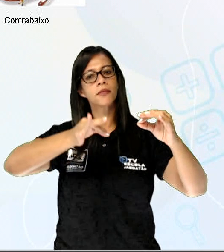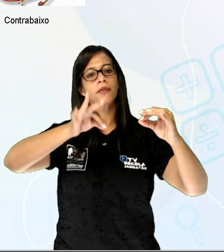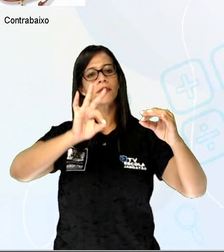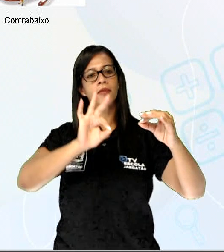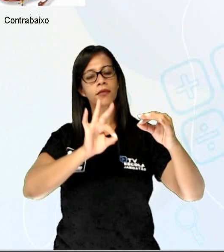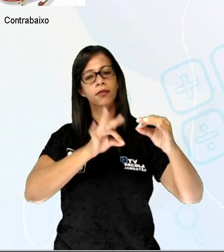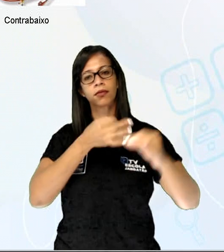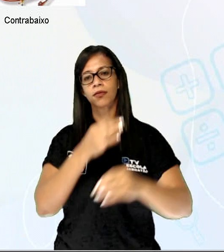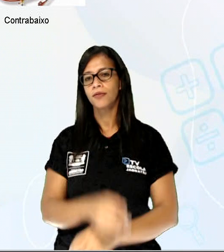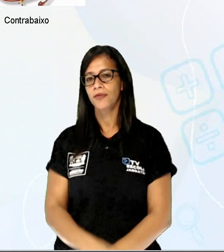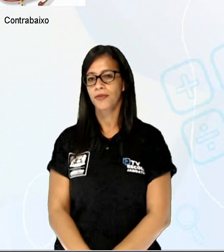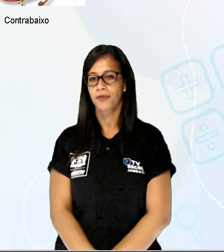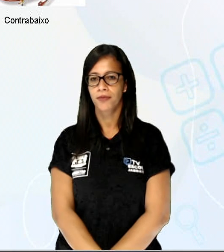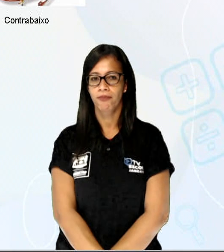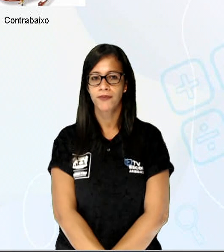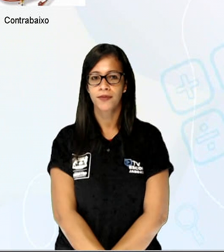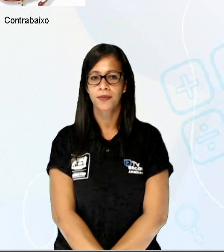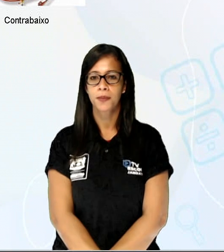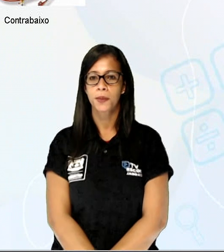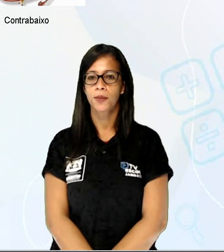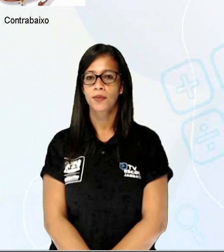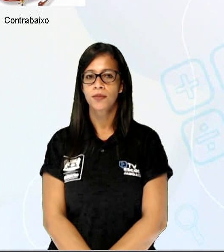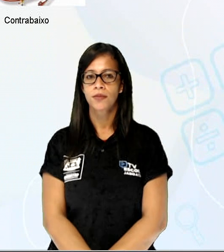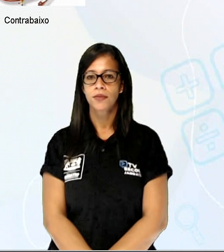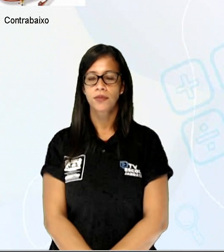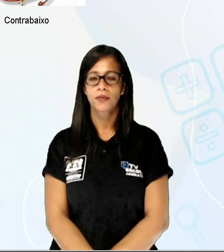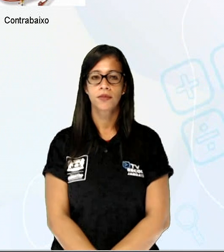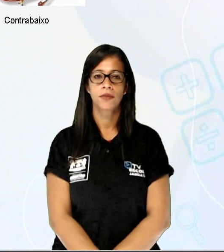Só um momento, professor.